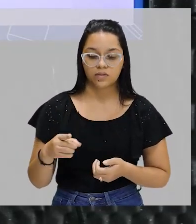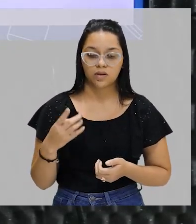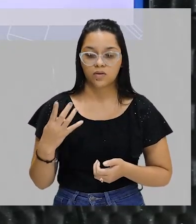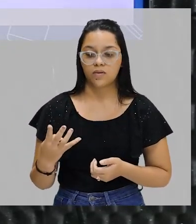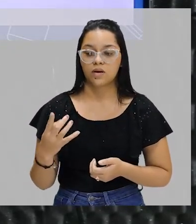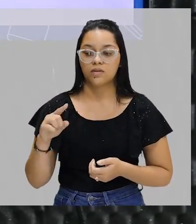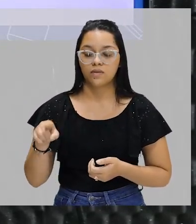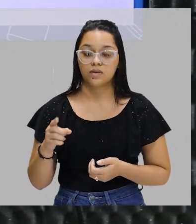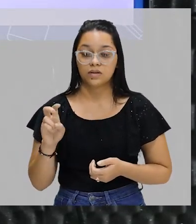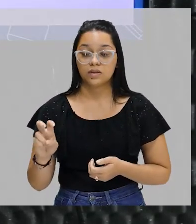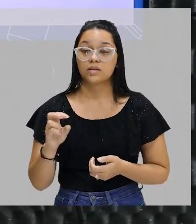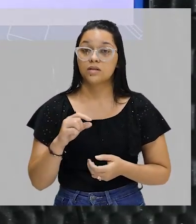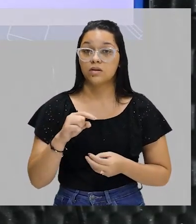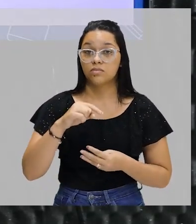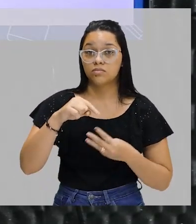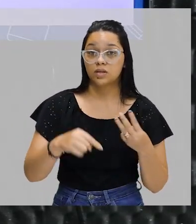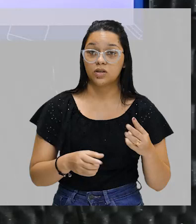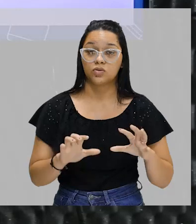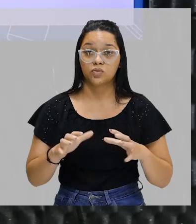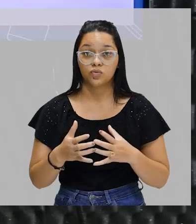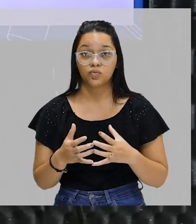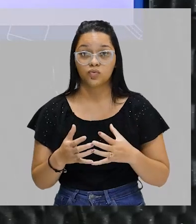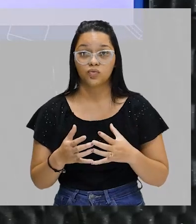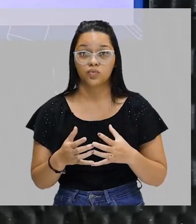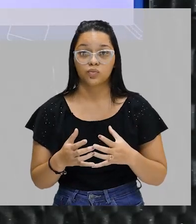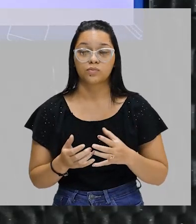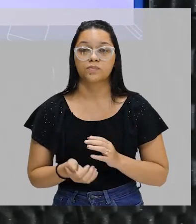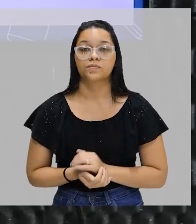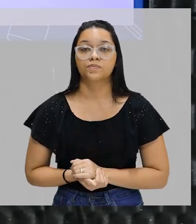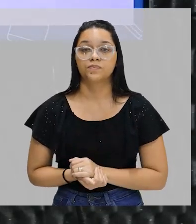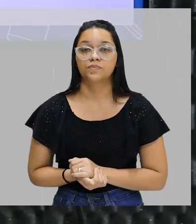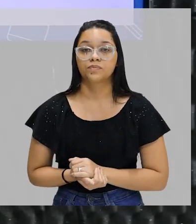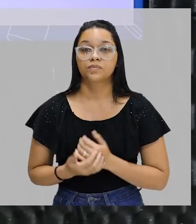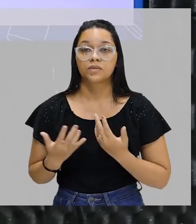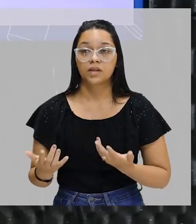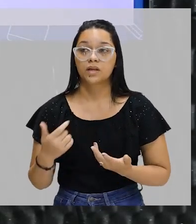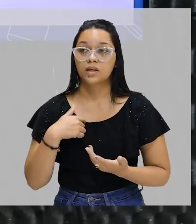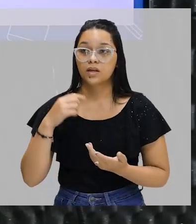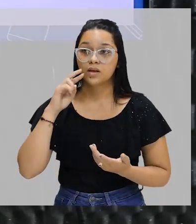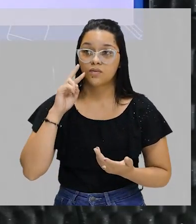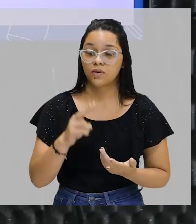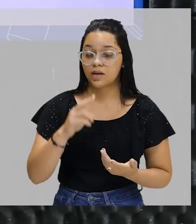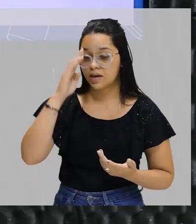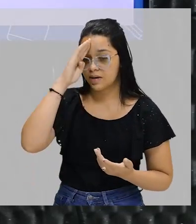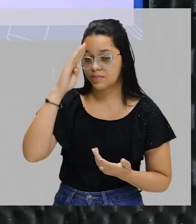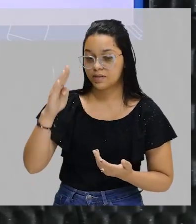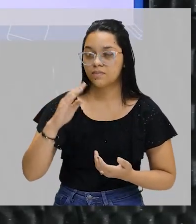3,4,5. São 3 grupos iguais, trimetil. E aí eu vou olhar a cadeia